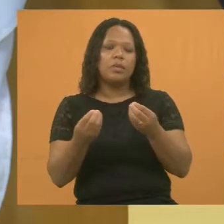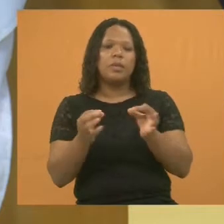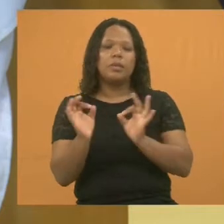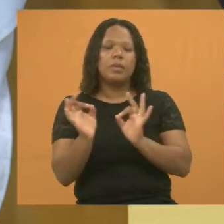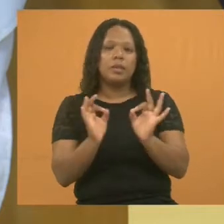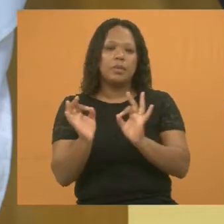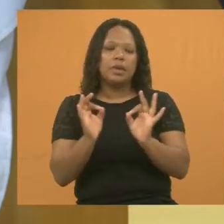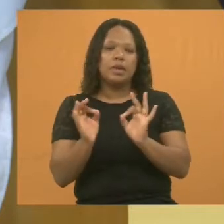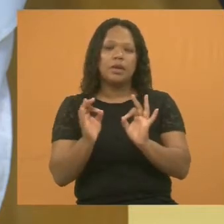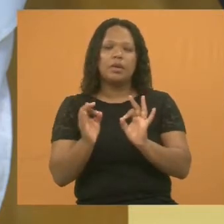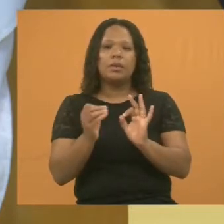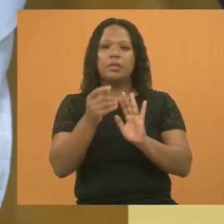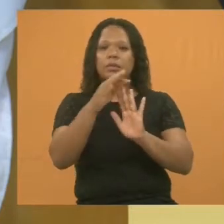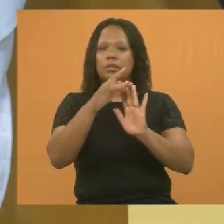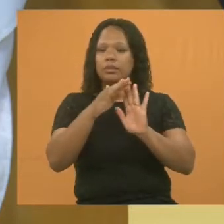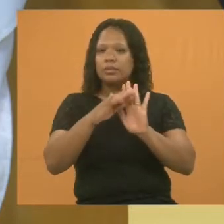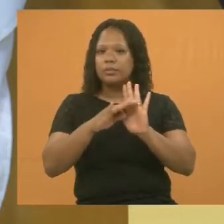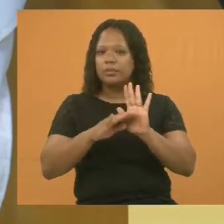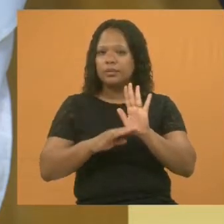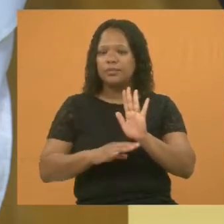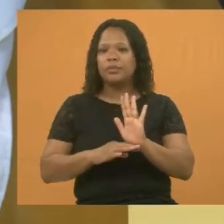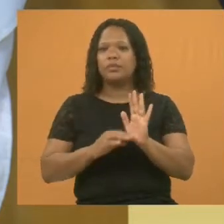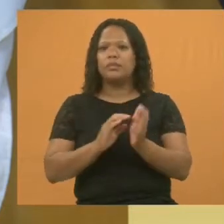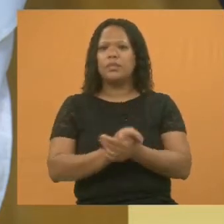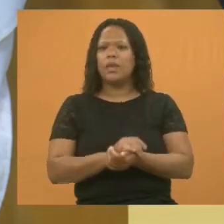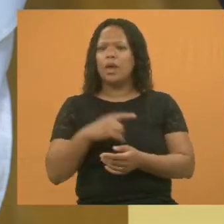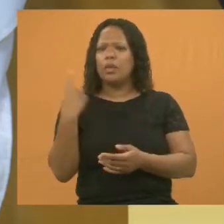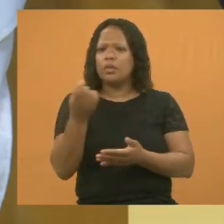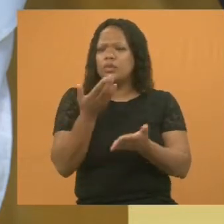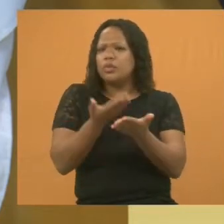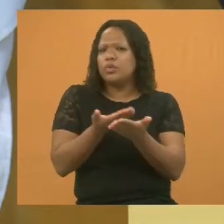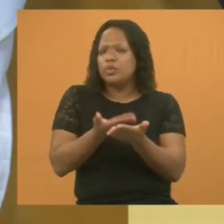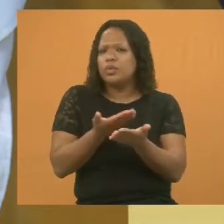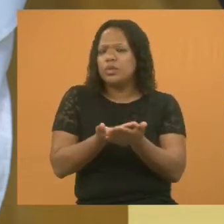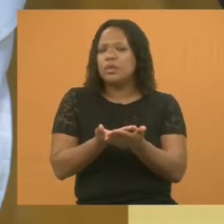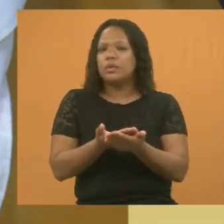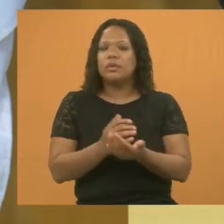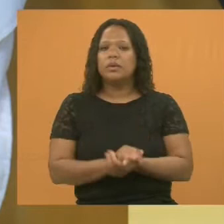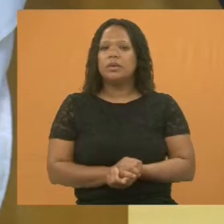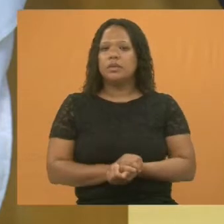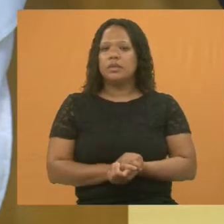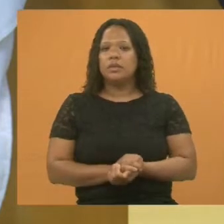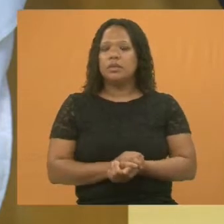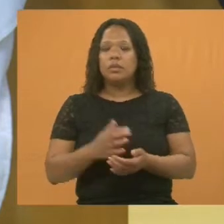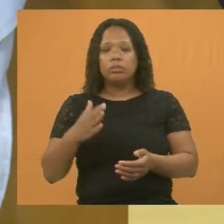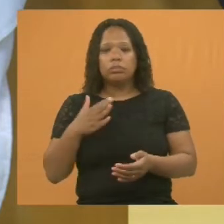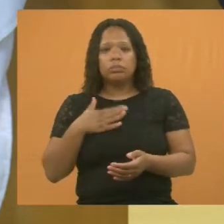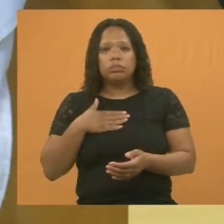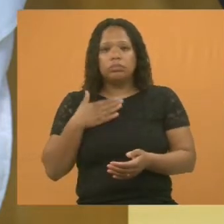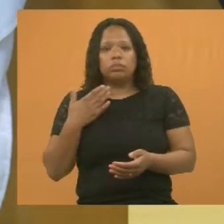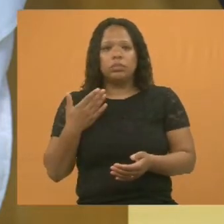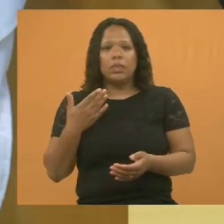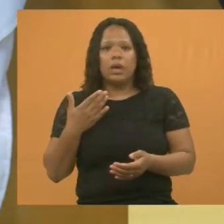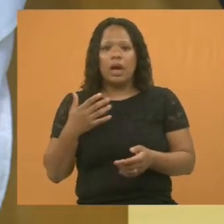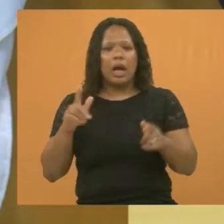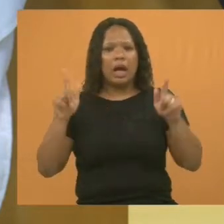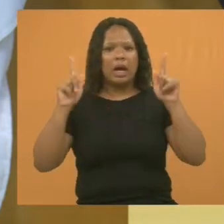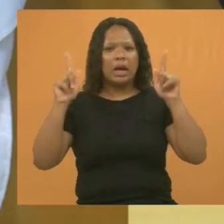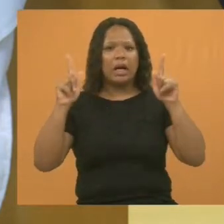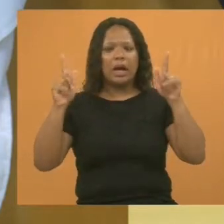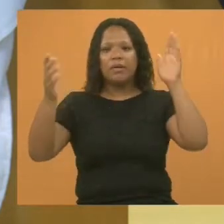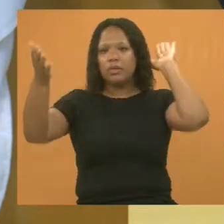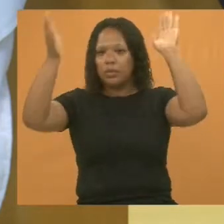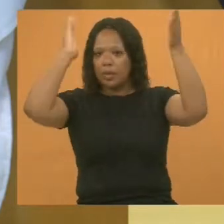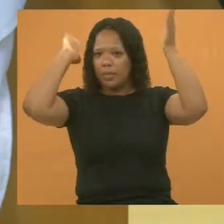diretor. Estava em andamento esses nossos estudos quando fomos surpreendidos com a greve dos